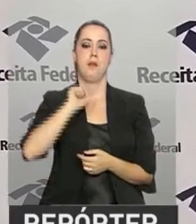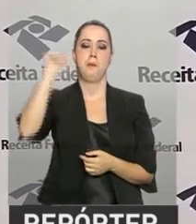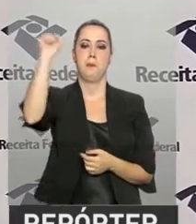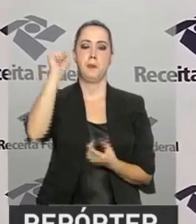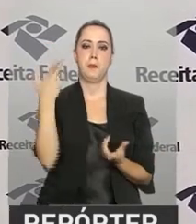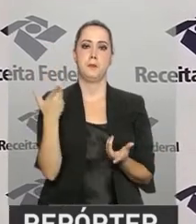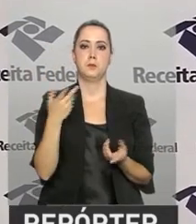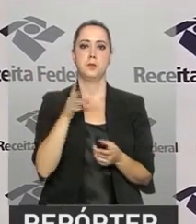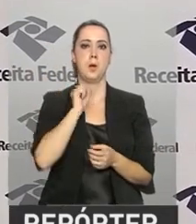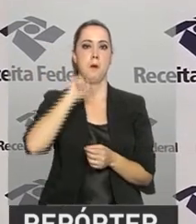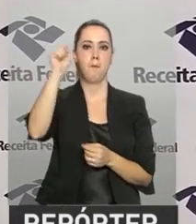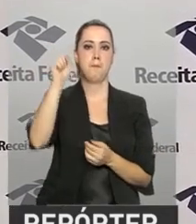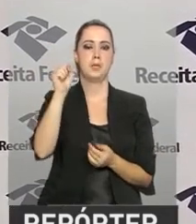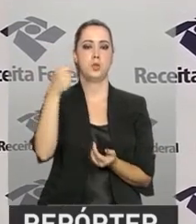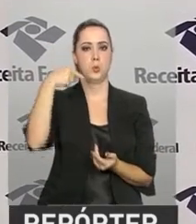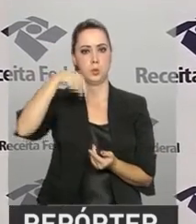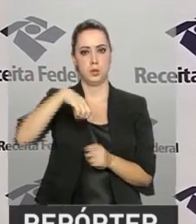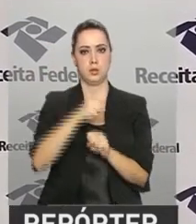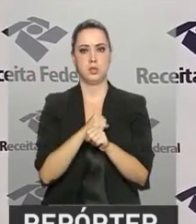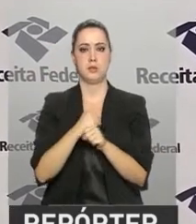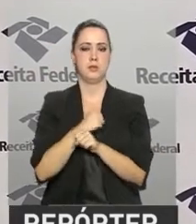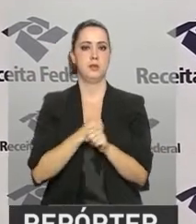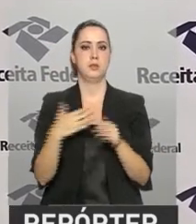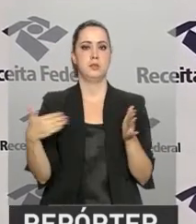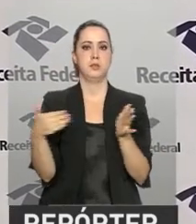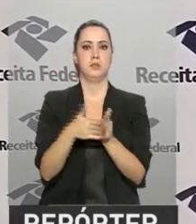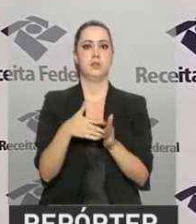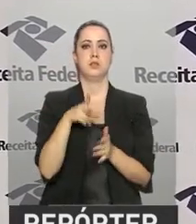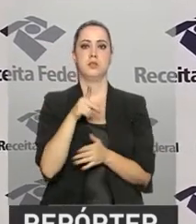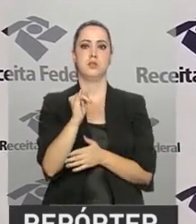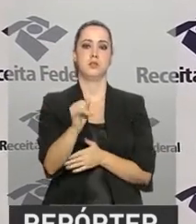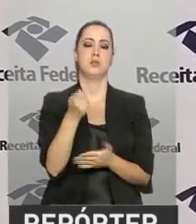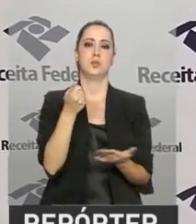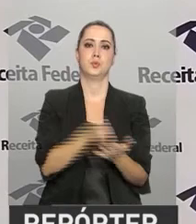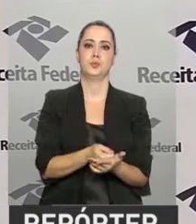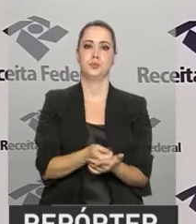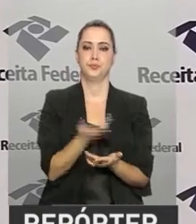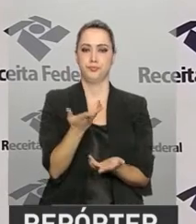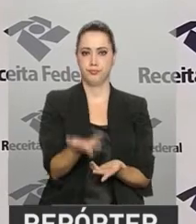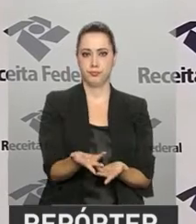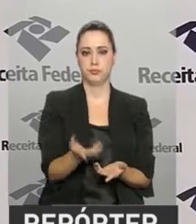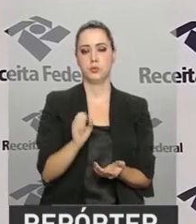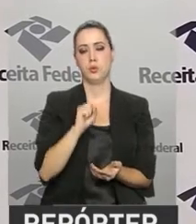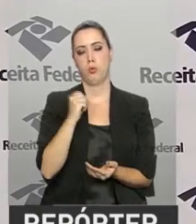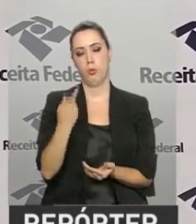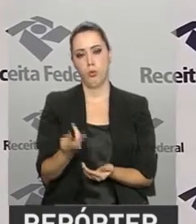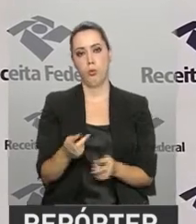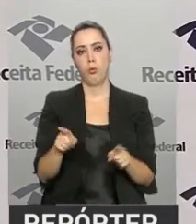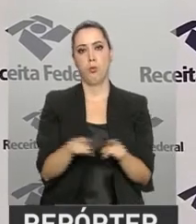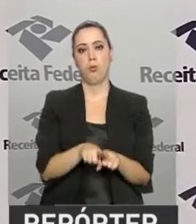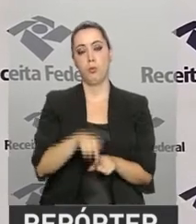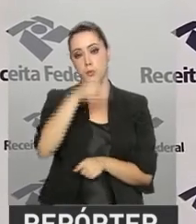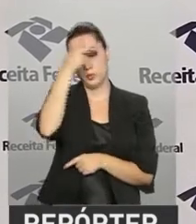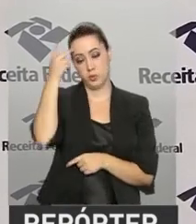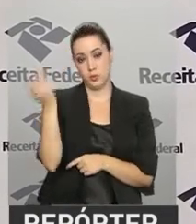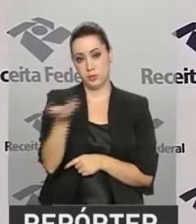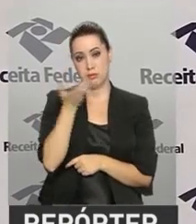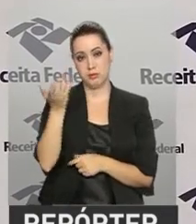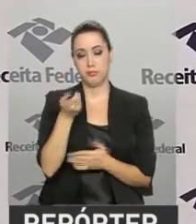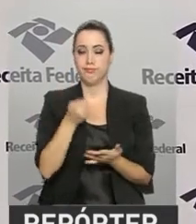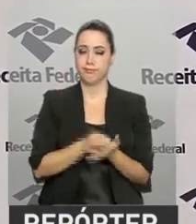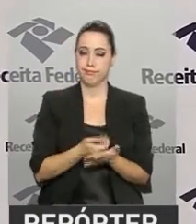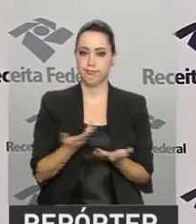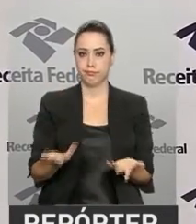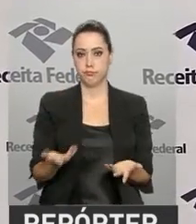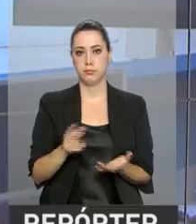do ano da entrega né até o dia que ele foi cobrado ou que ele espontaneamente para recolher essa